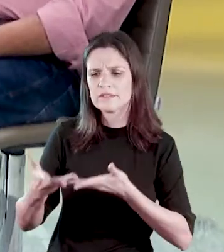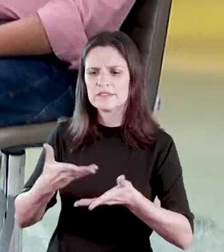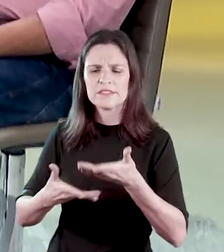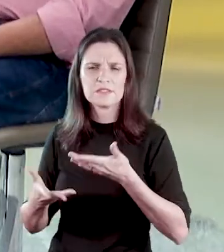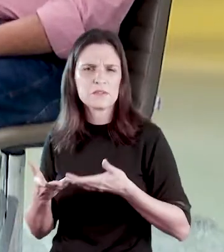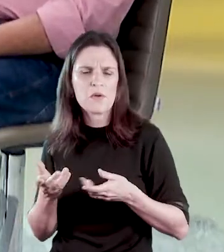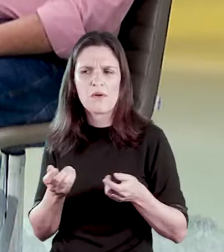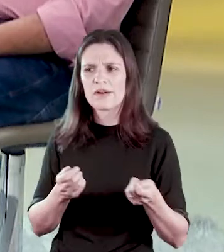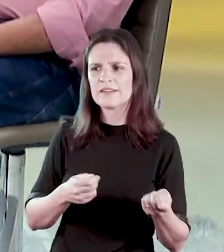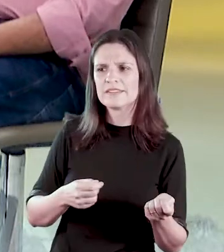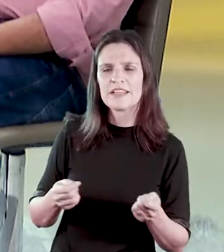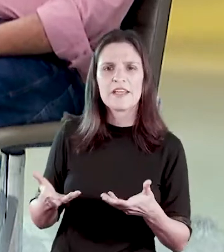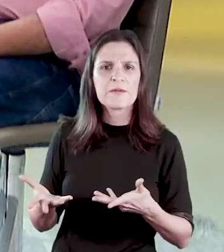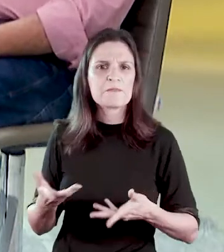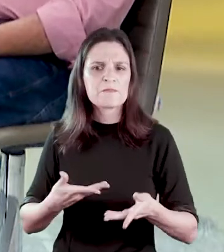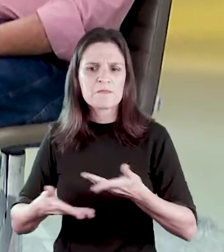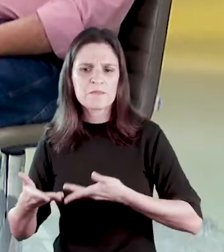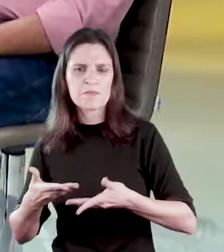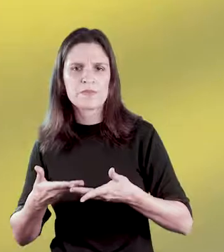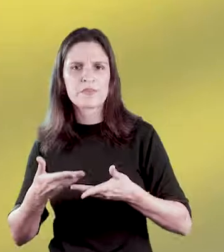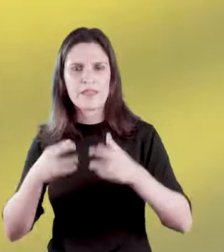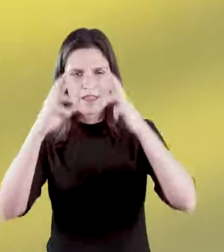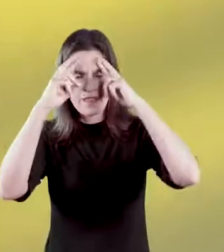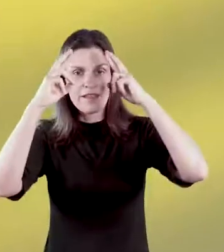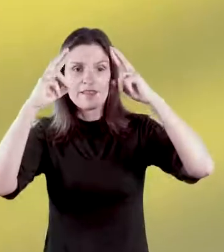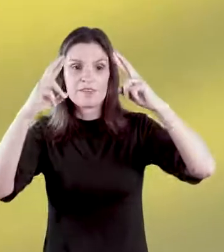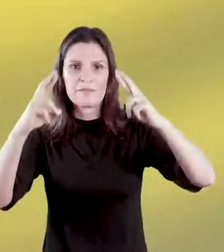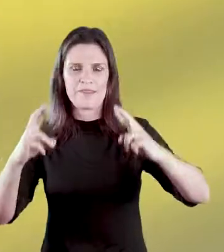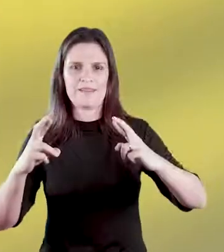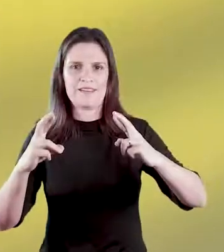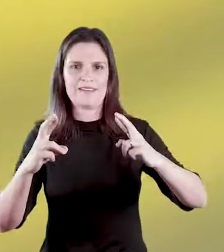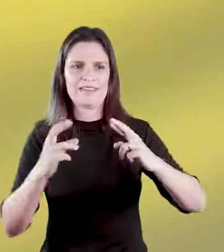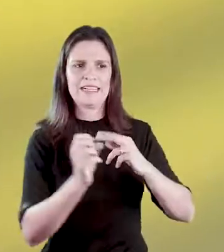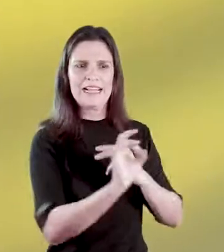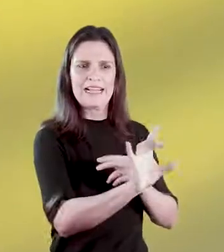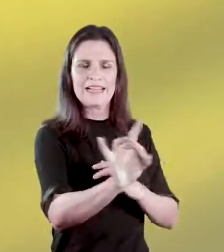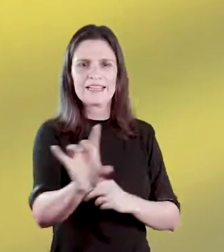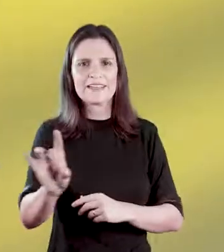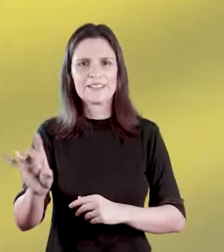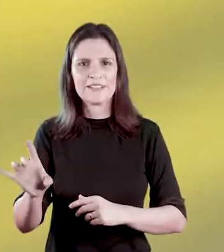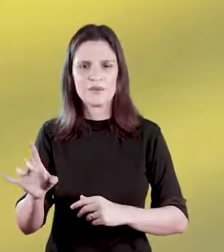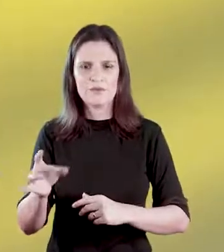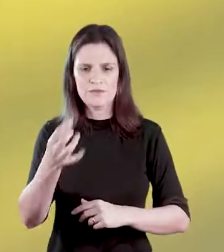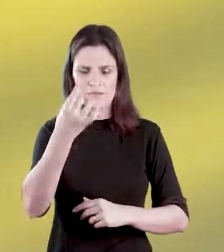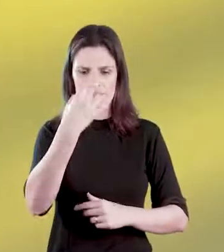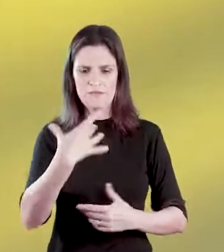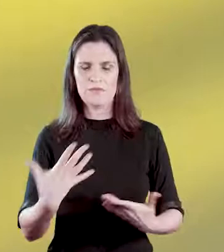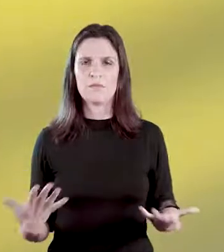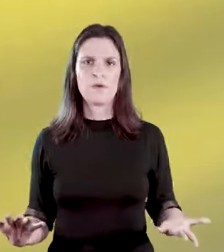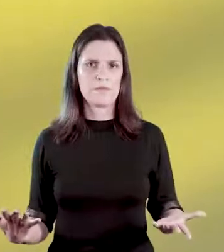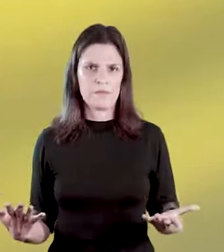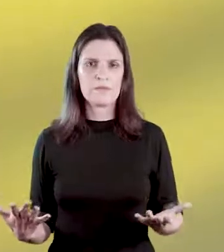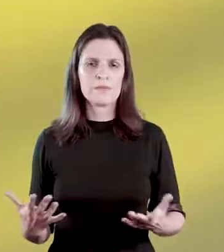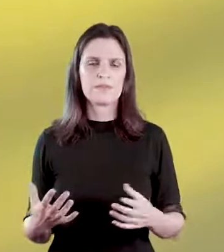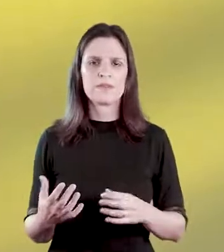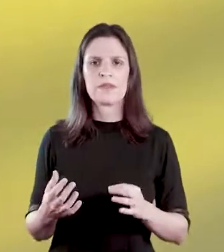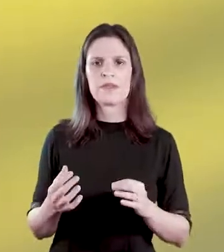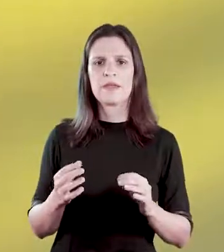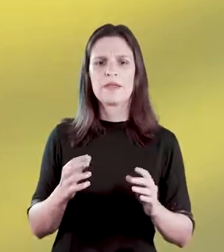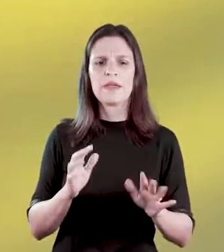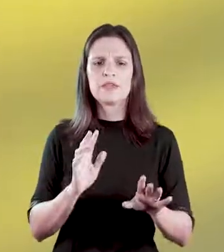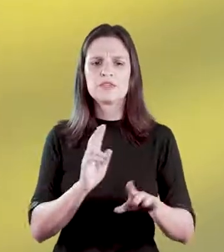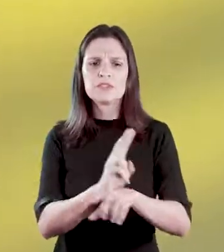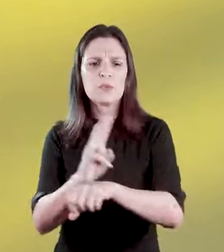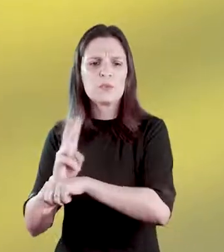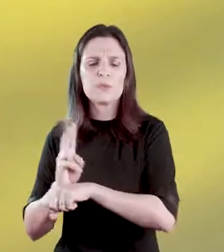essa você respeitar ct-to individualidade você não ser tapete mas também você não pode apostar na e não tá